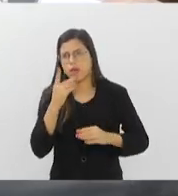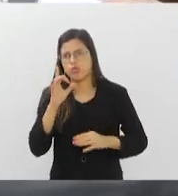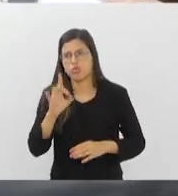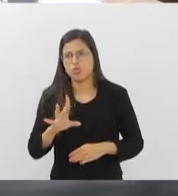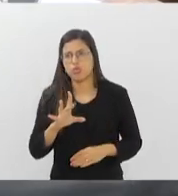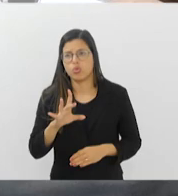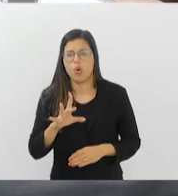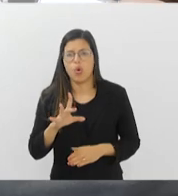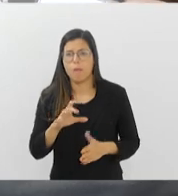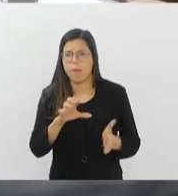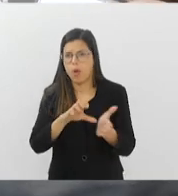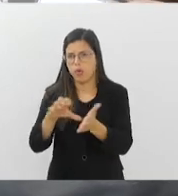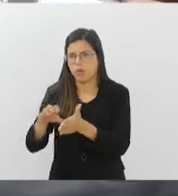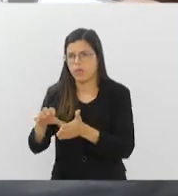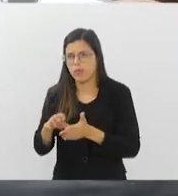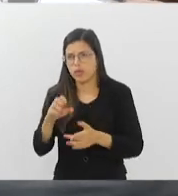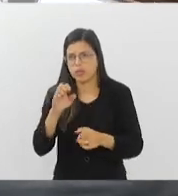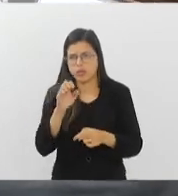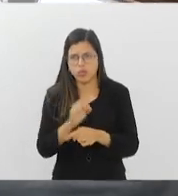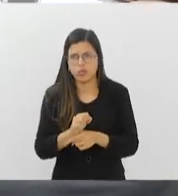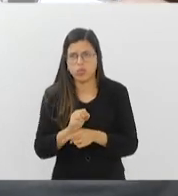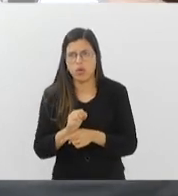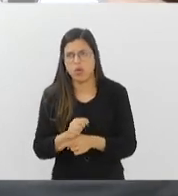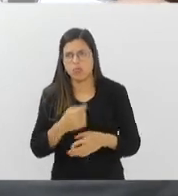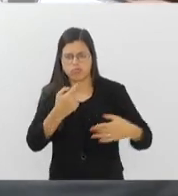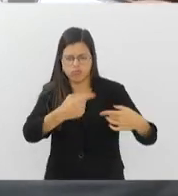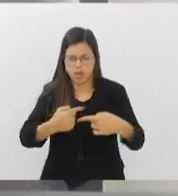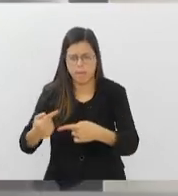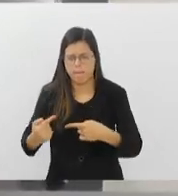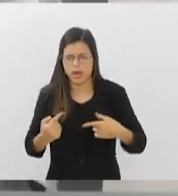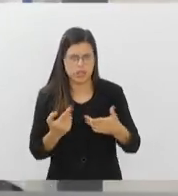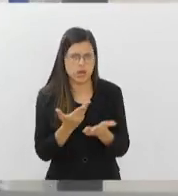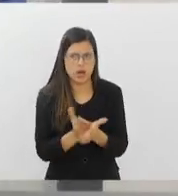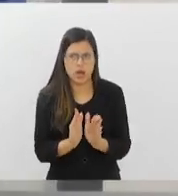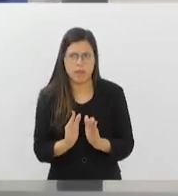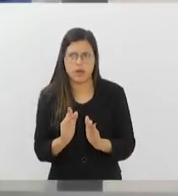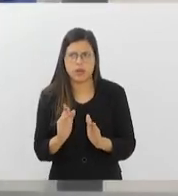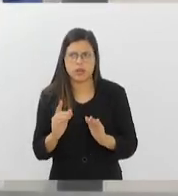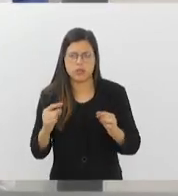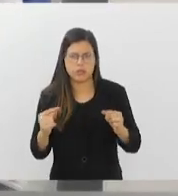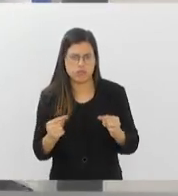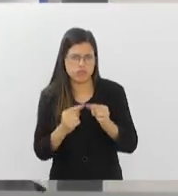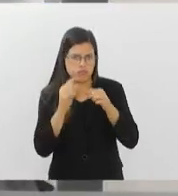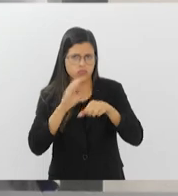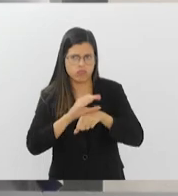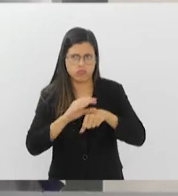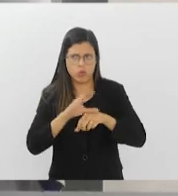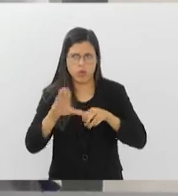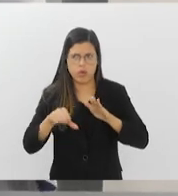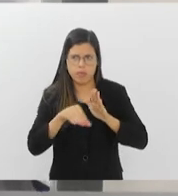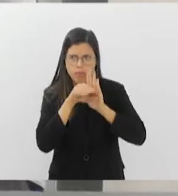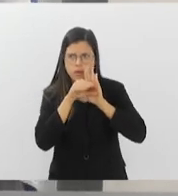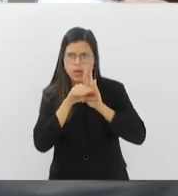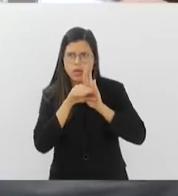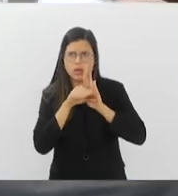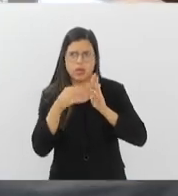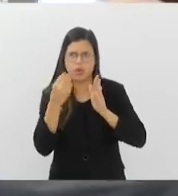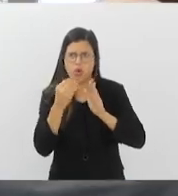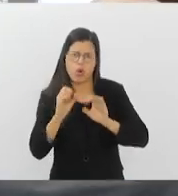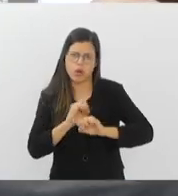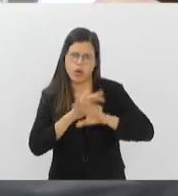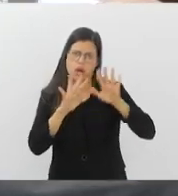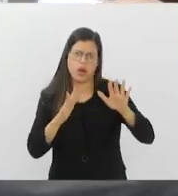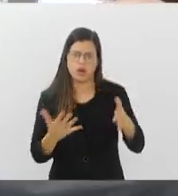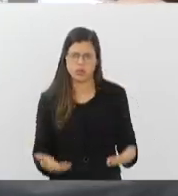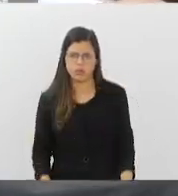unidades estaduais, a discussão cai por terra, a gente dá o parecer pela constitucionalidade com emendas e deixa claro esse aspecto. É isso. Deputado Luiz